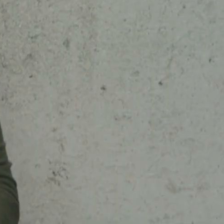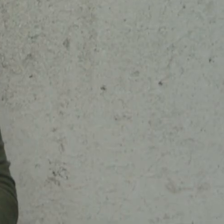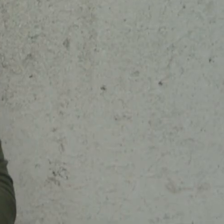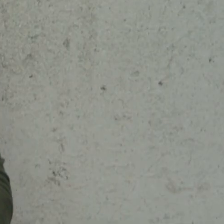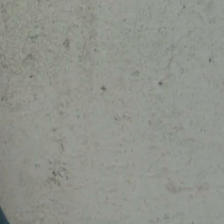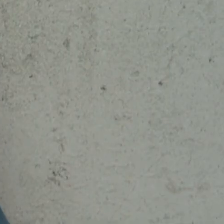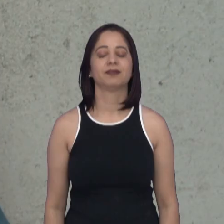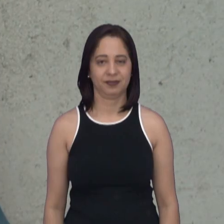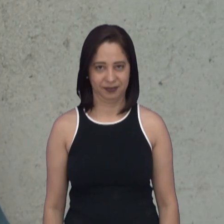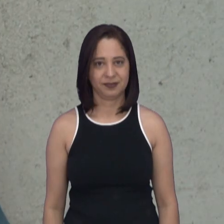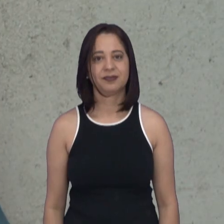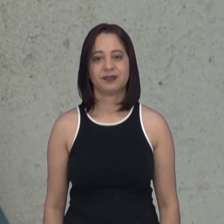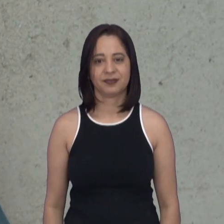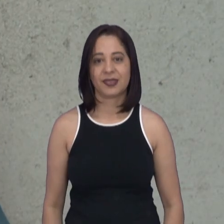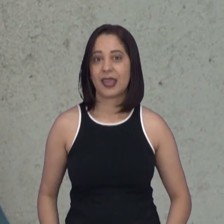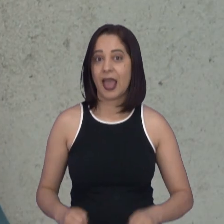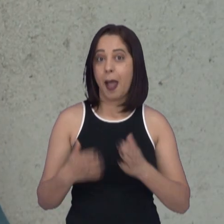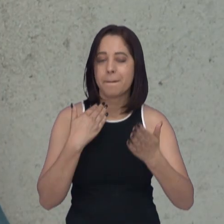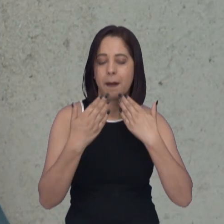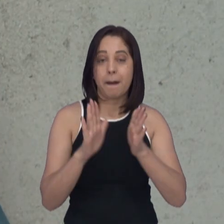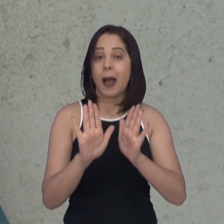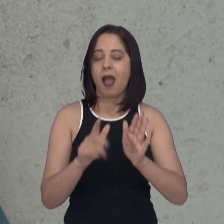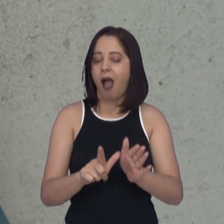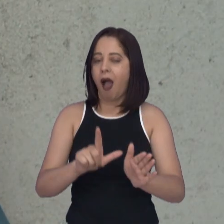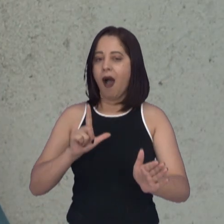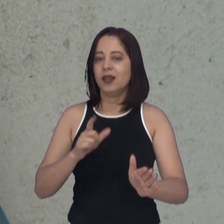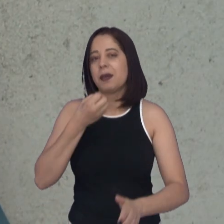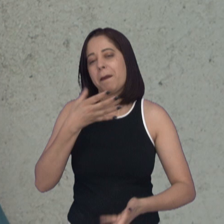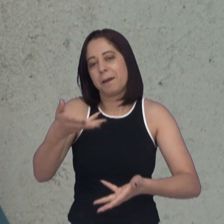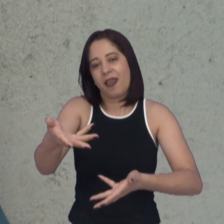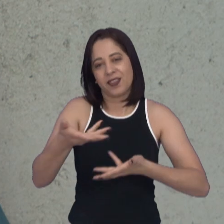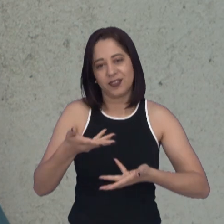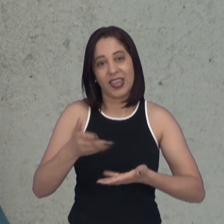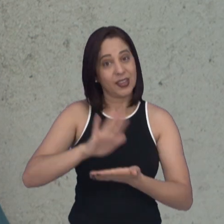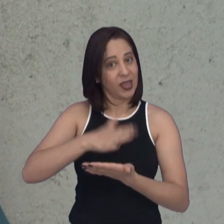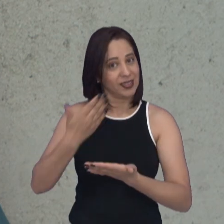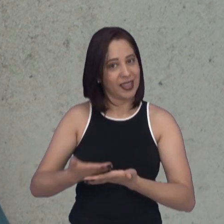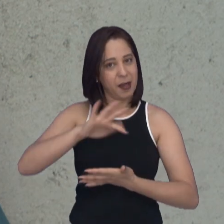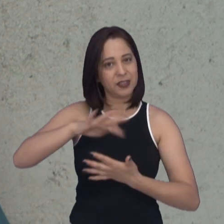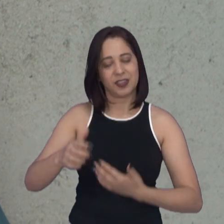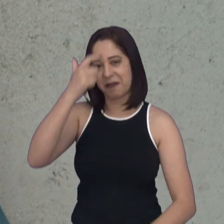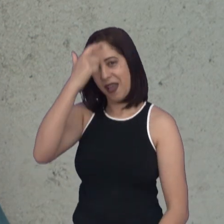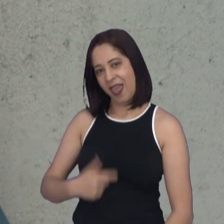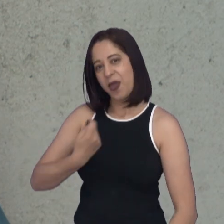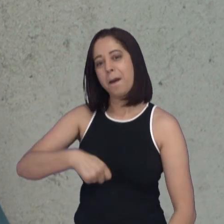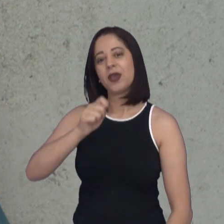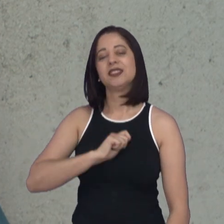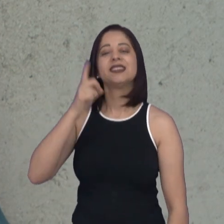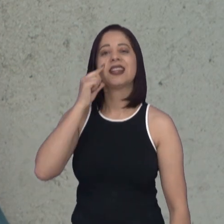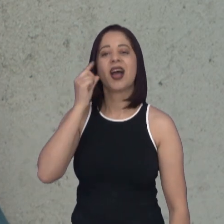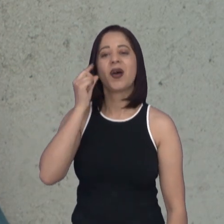E antes da gente começar o papo aqui no estúdio, quero dar as boas-vindas à nossa intérprete de Libras, Ana Furtado, que